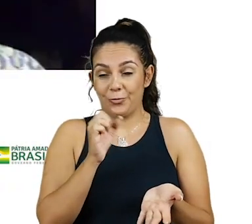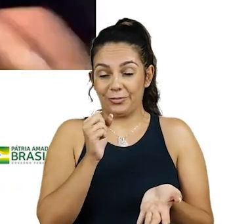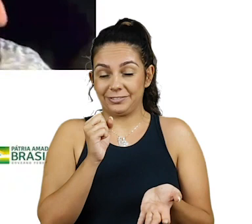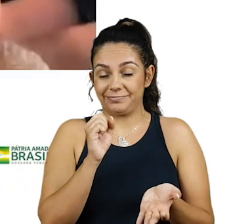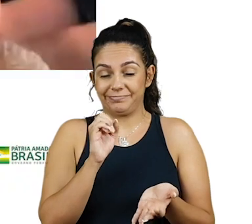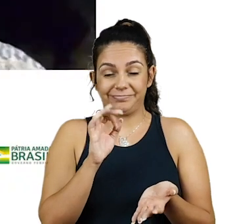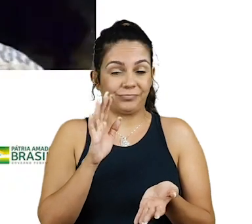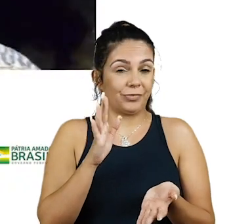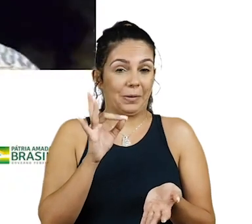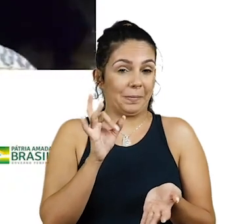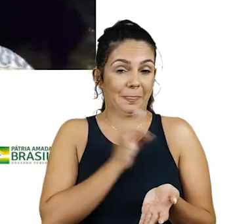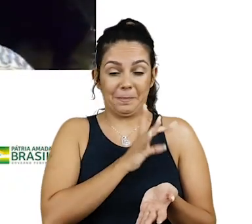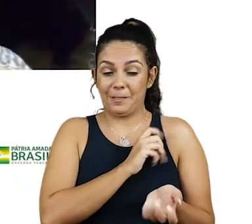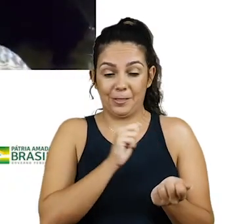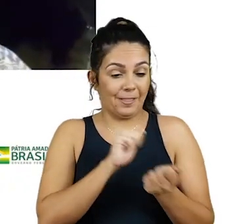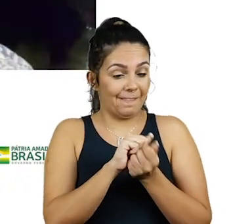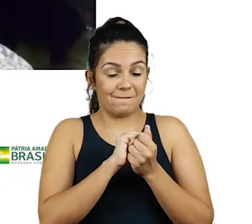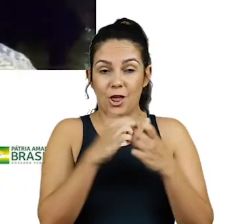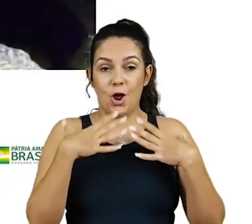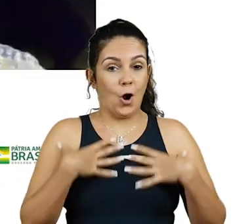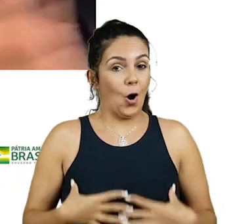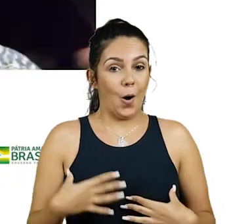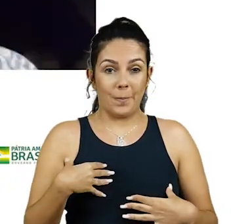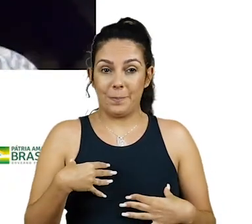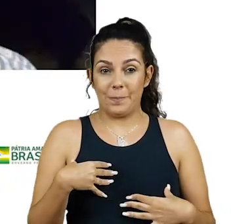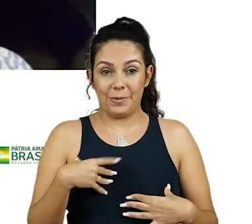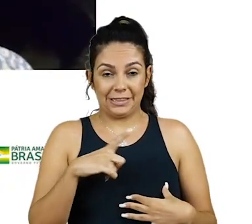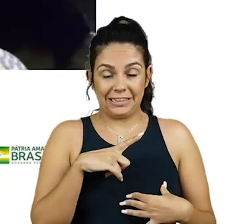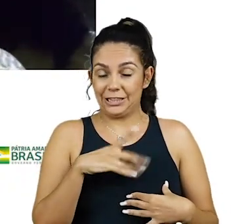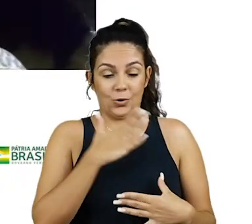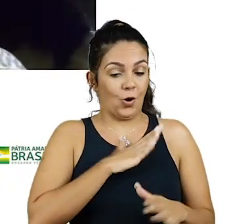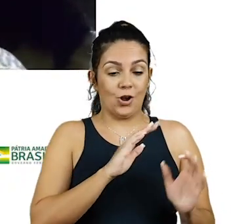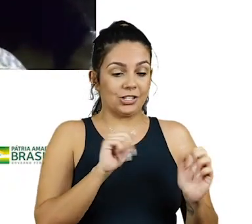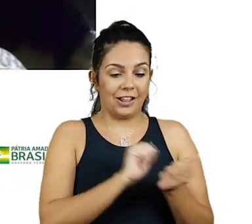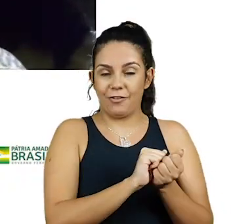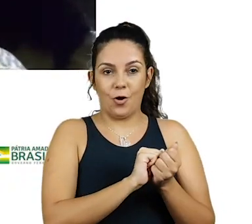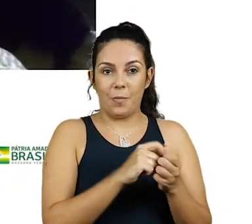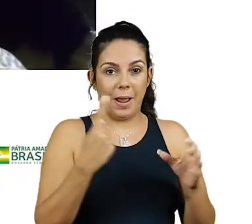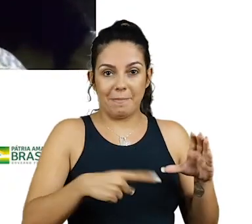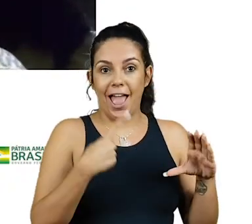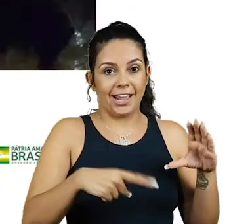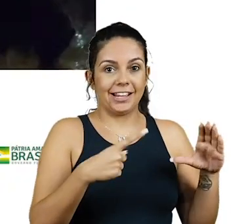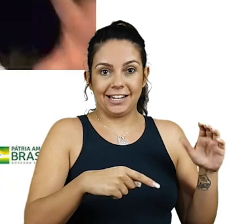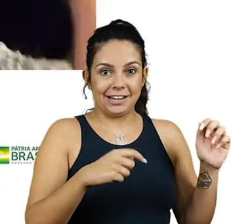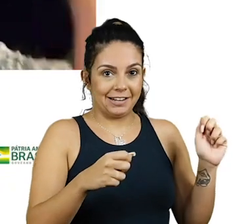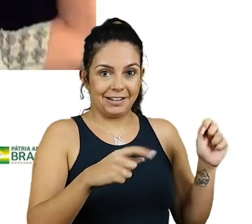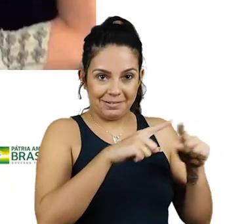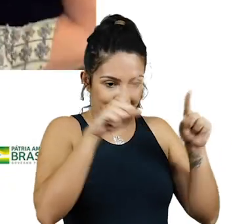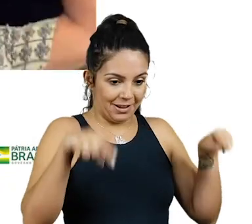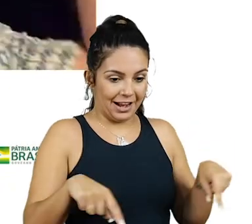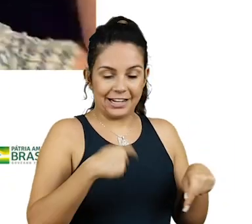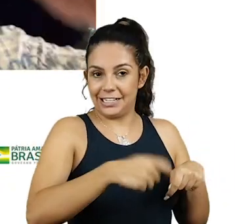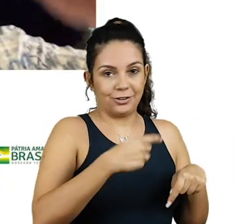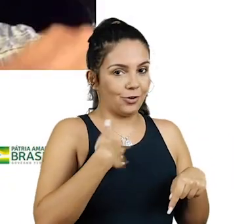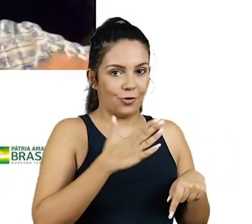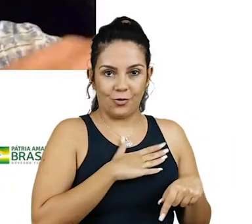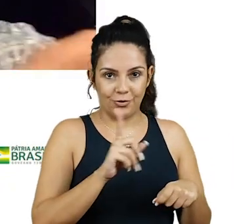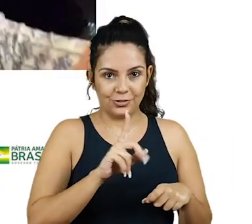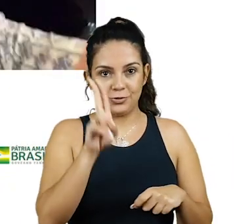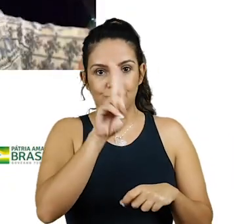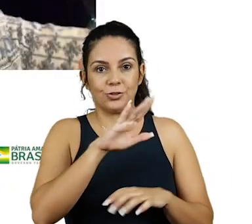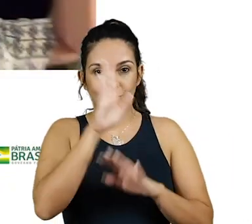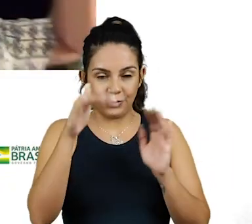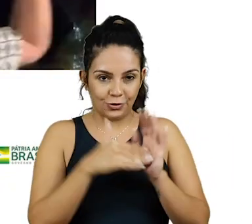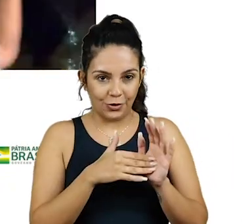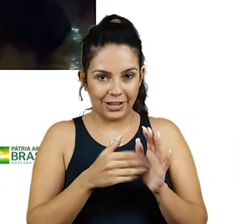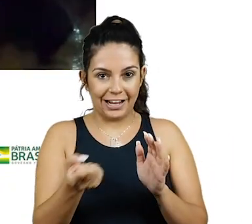para terapia, não adianta, não vamos resolver isso agora. Eu tenho uma travação com lavar roupa. E eu estava sozinho no meu apartamento no Rio, eu usei todas as roupas,